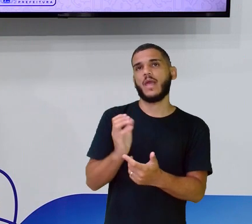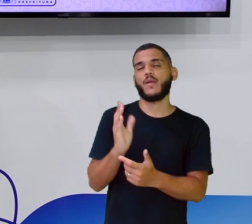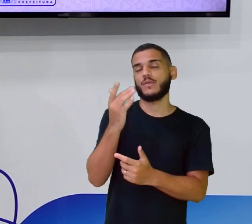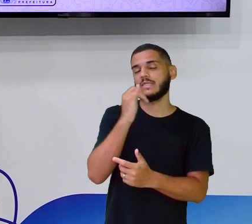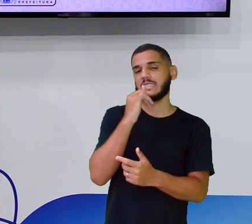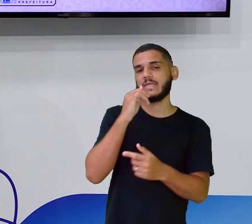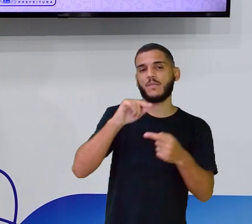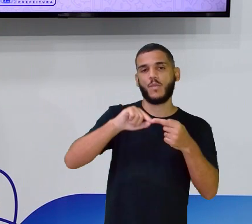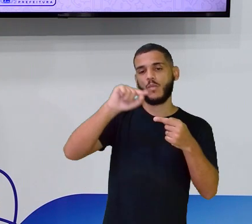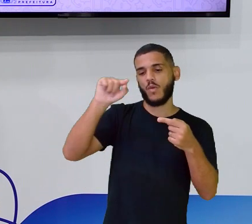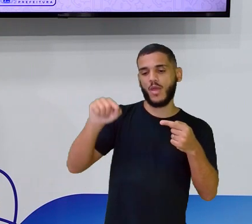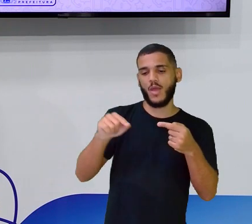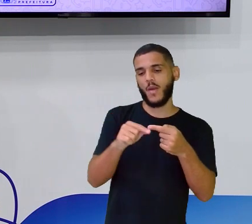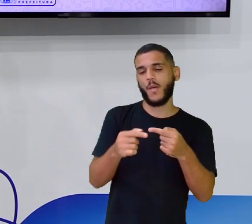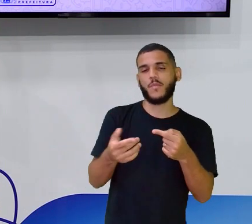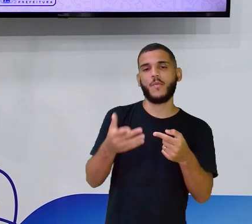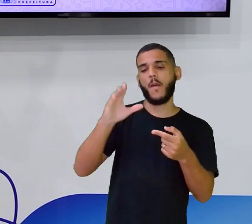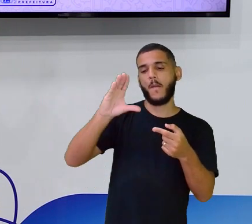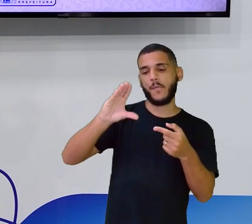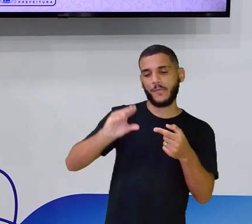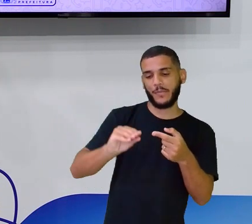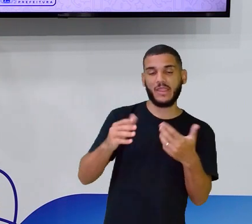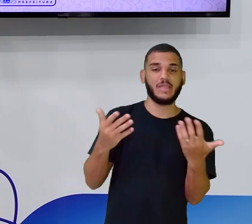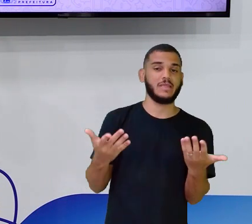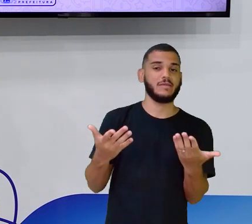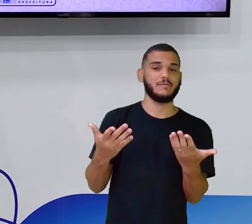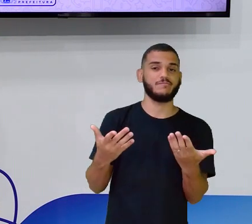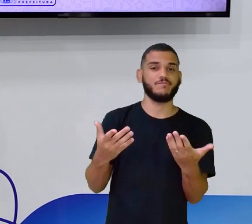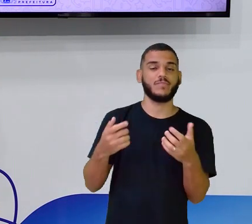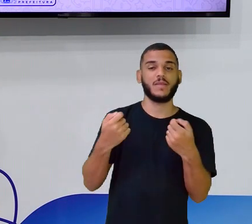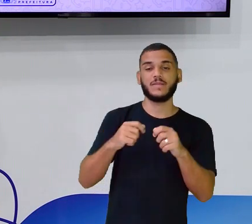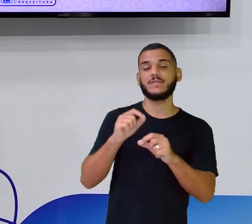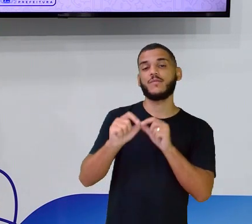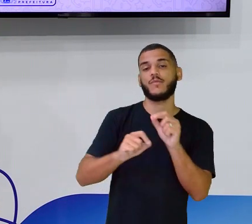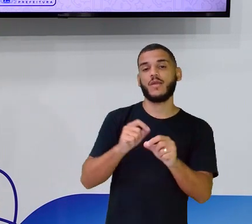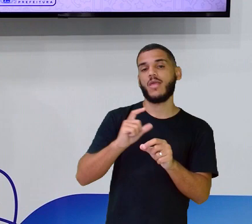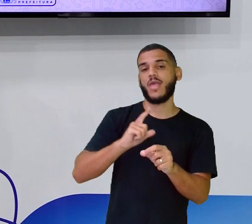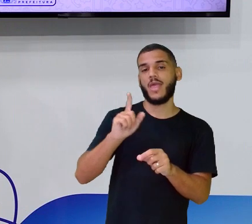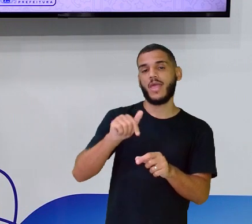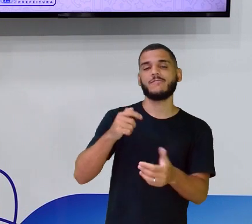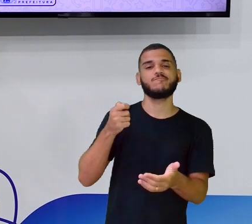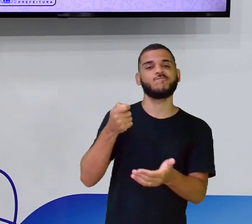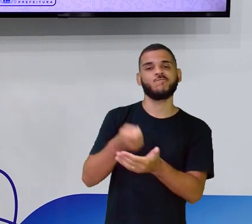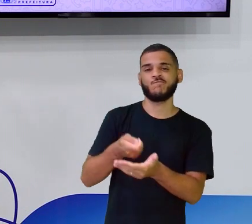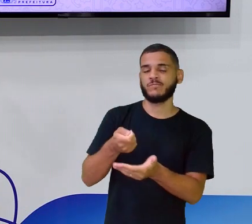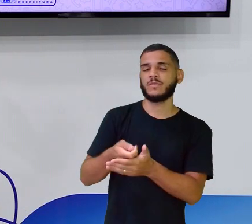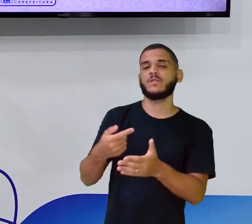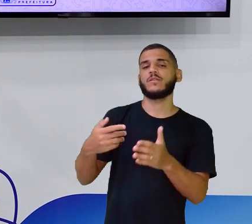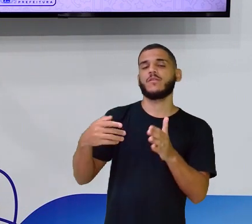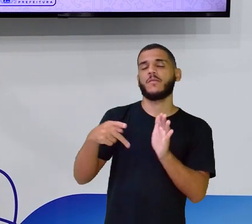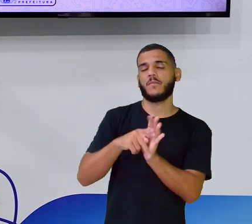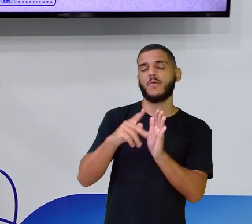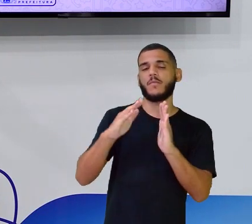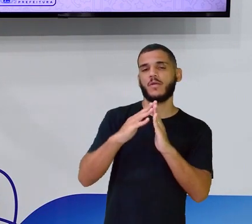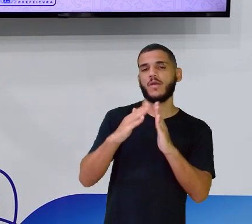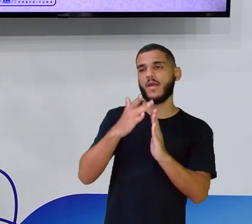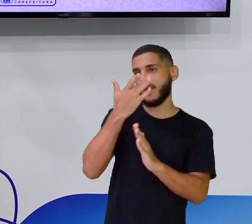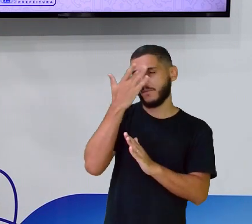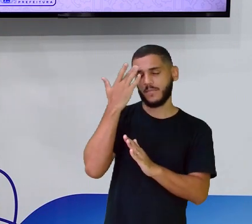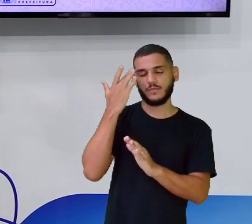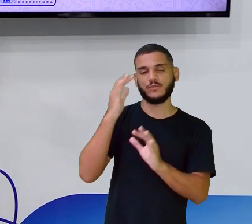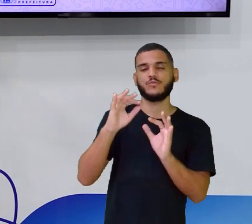para fazer um alerta, né? Ele é um item obrigatório nos carros, que serve para a pessoa que vem de